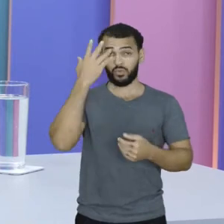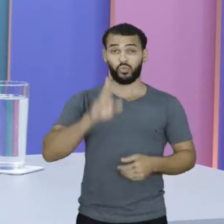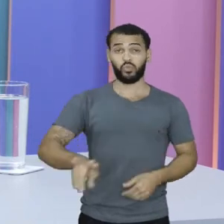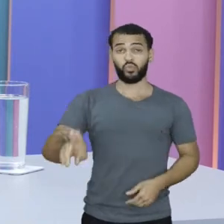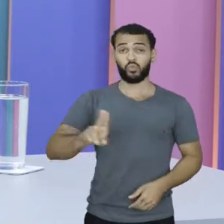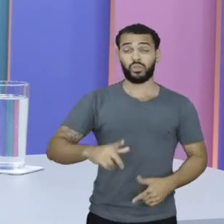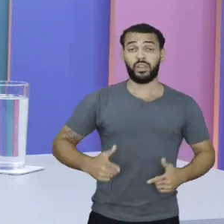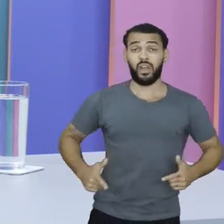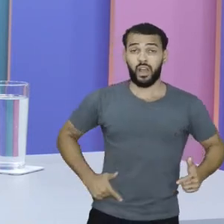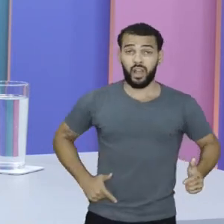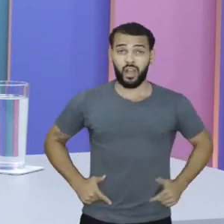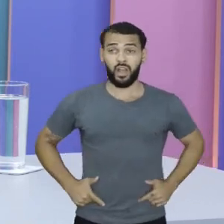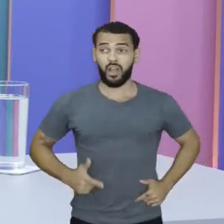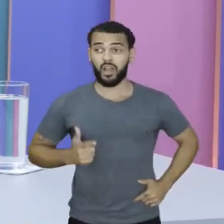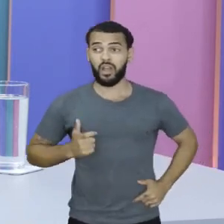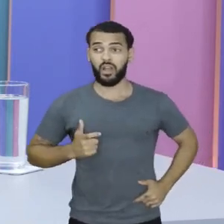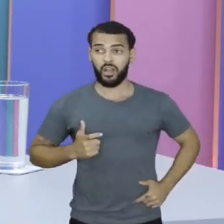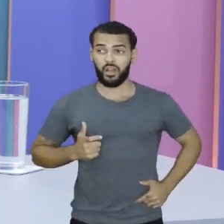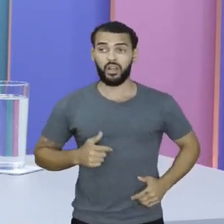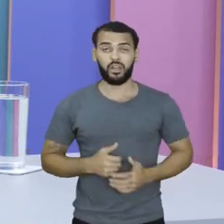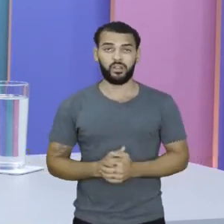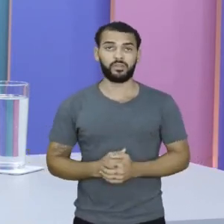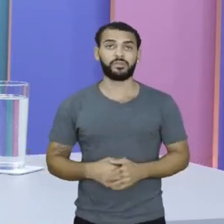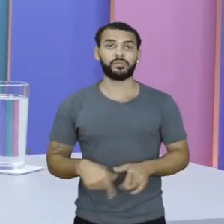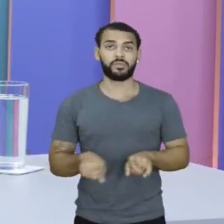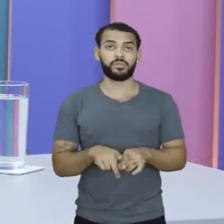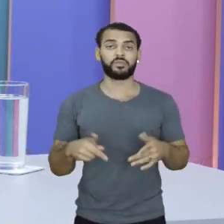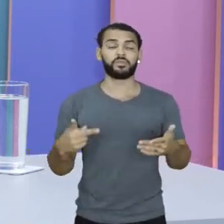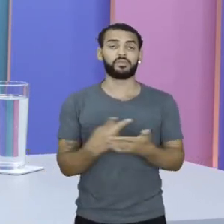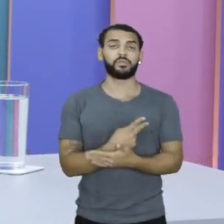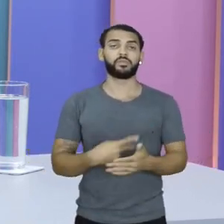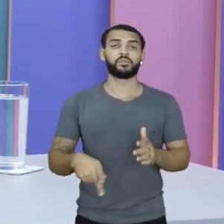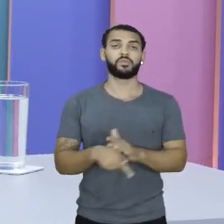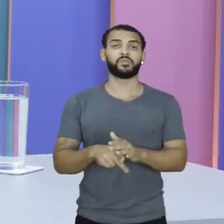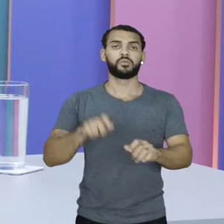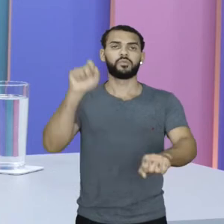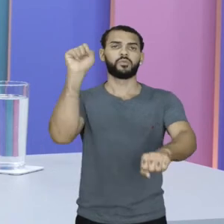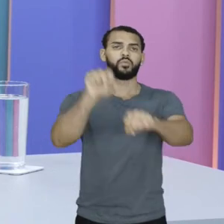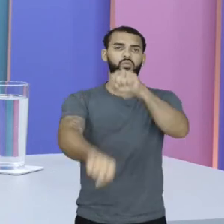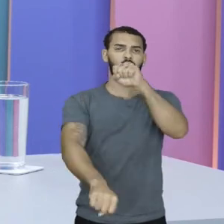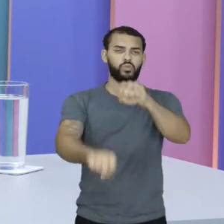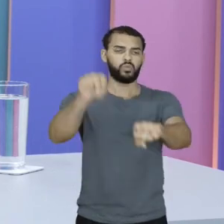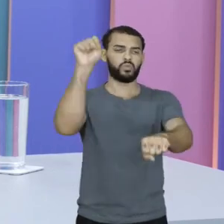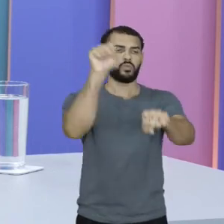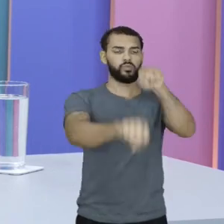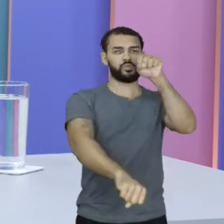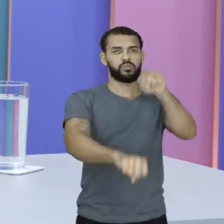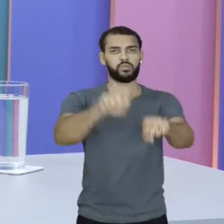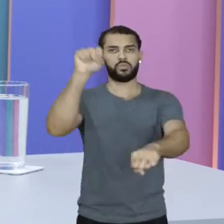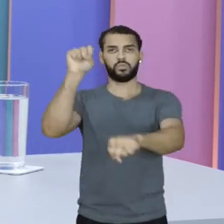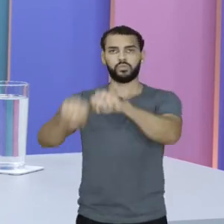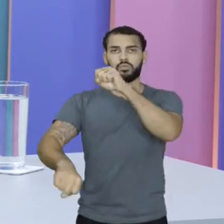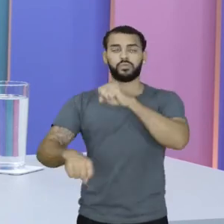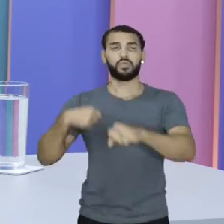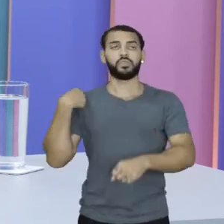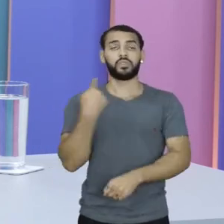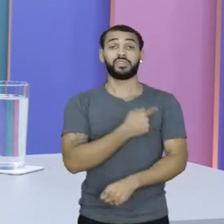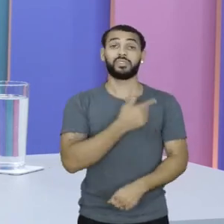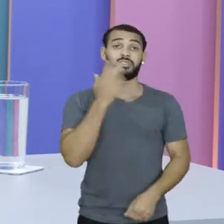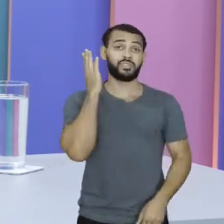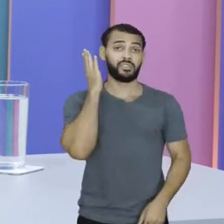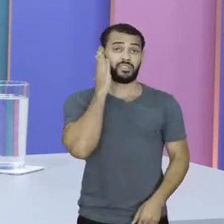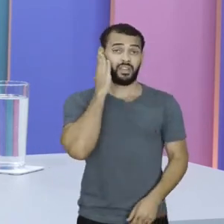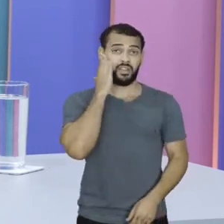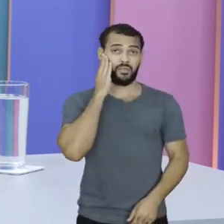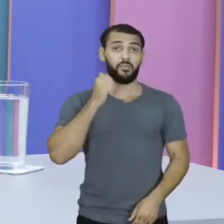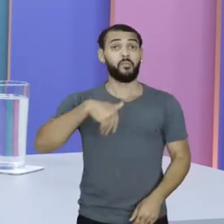aumento dramático do assassinato, né, de pessoas, e nós sabemos que as vítimas preferenciais